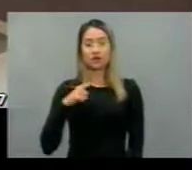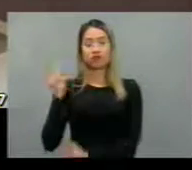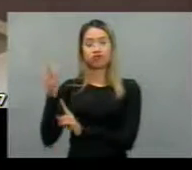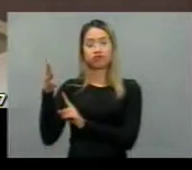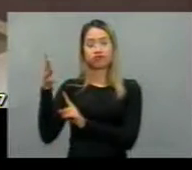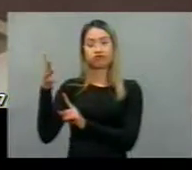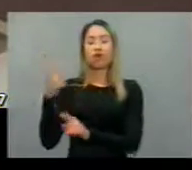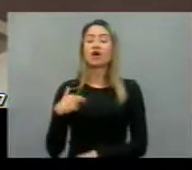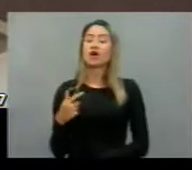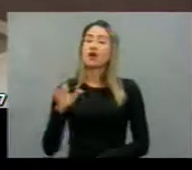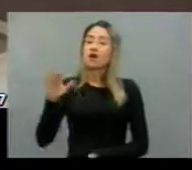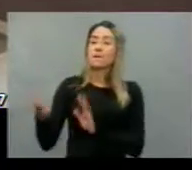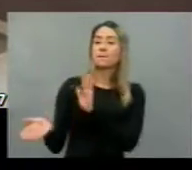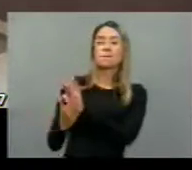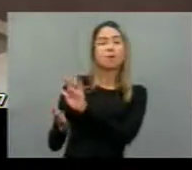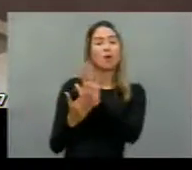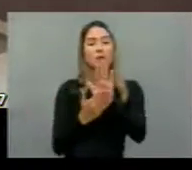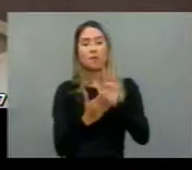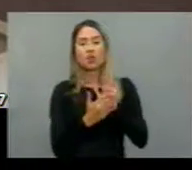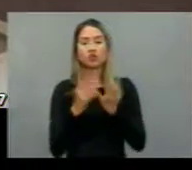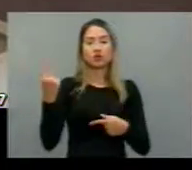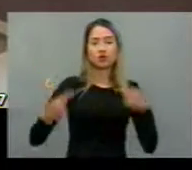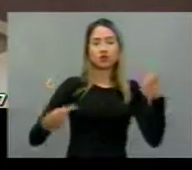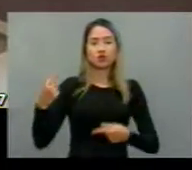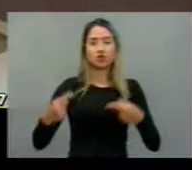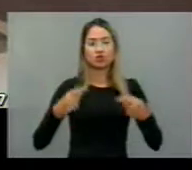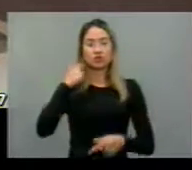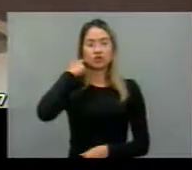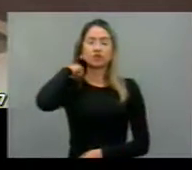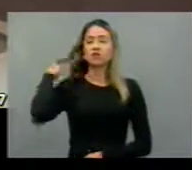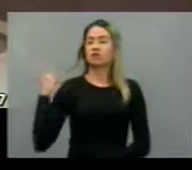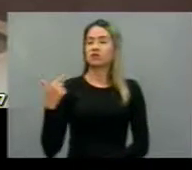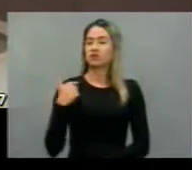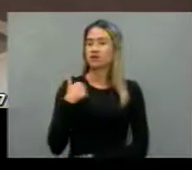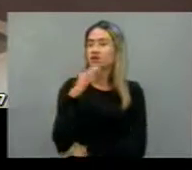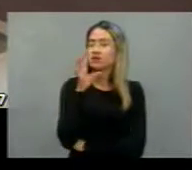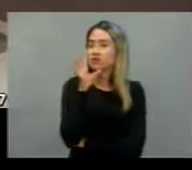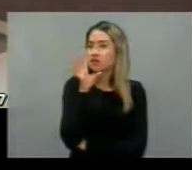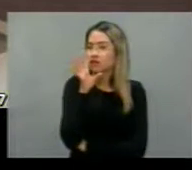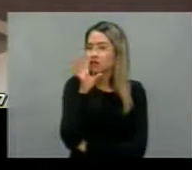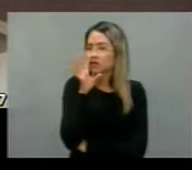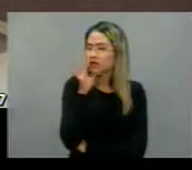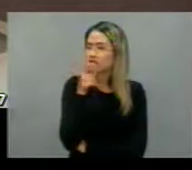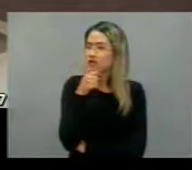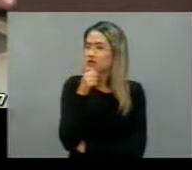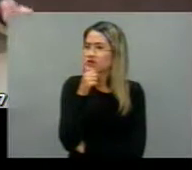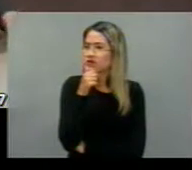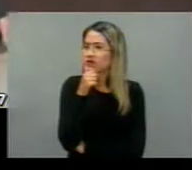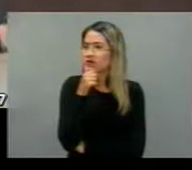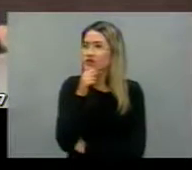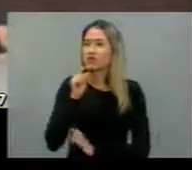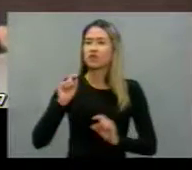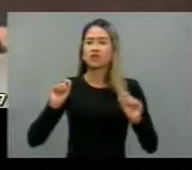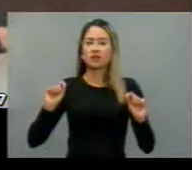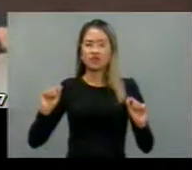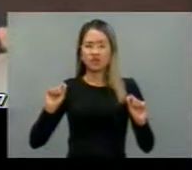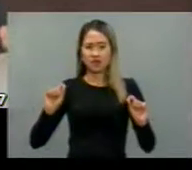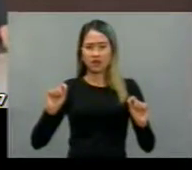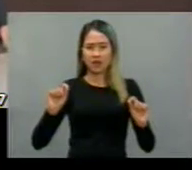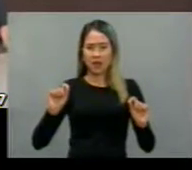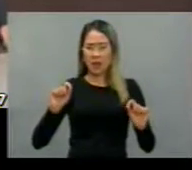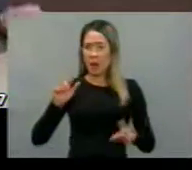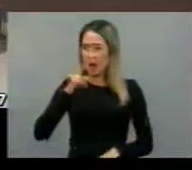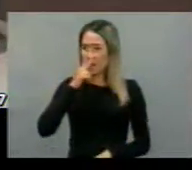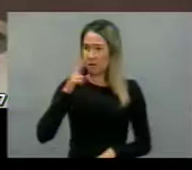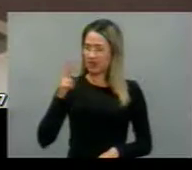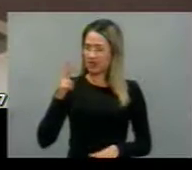reforma política que estava mais parecendo, sobretudo, anistia. Nós queremos uma reforma política.